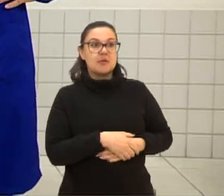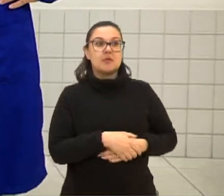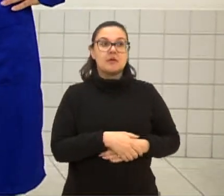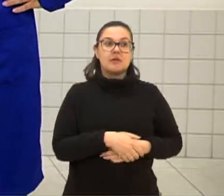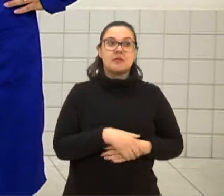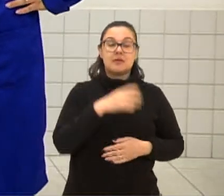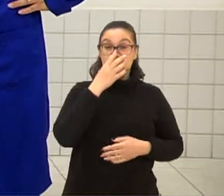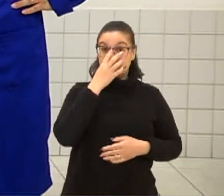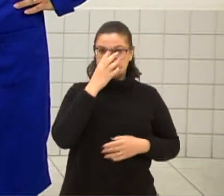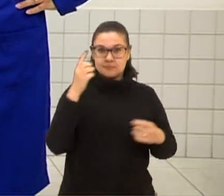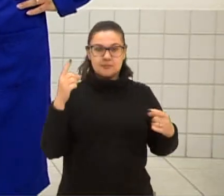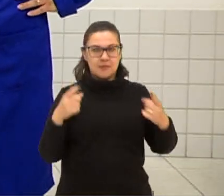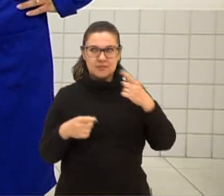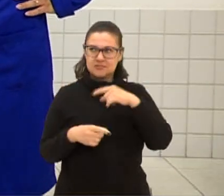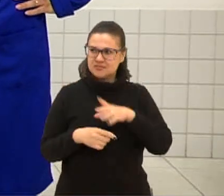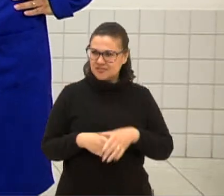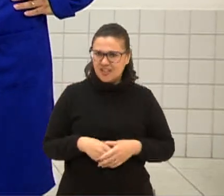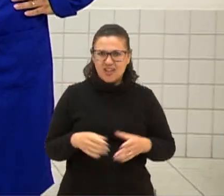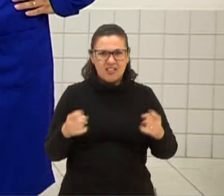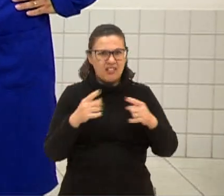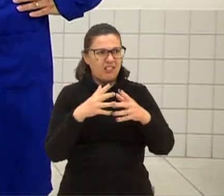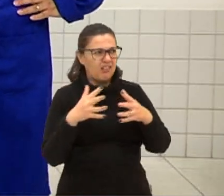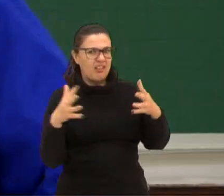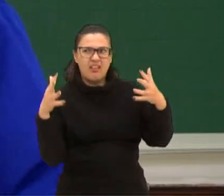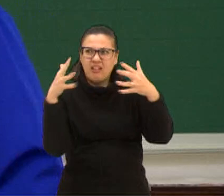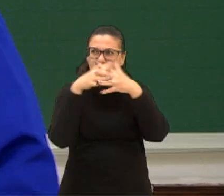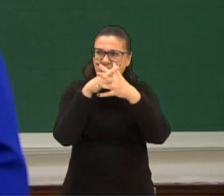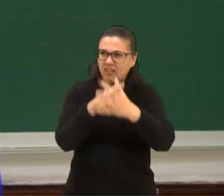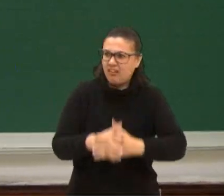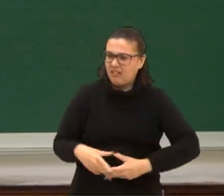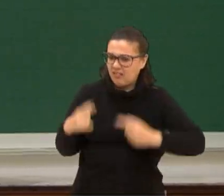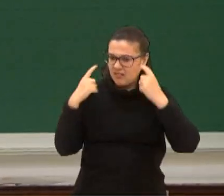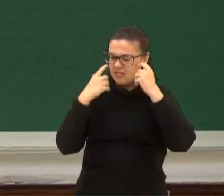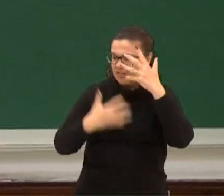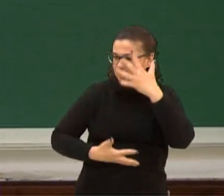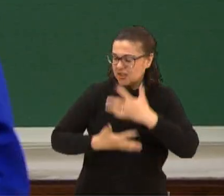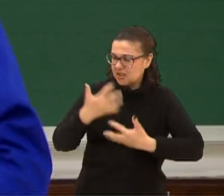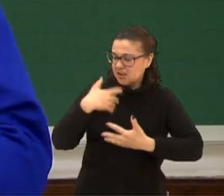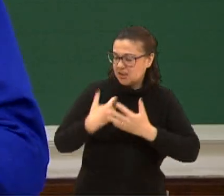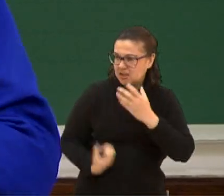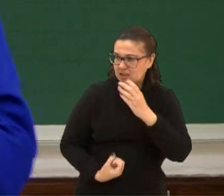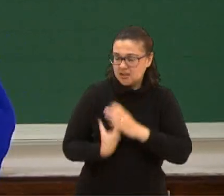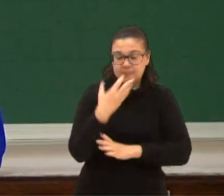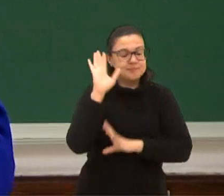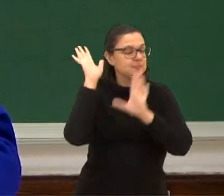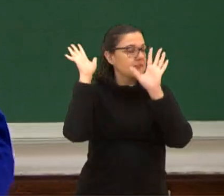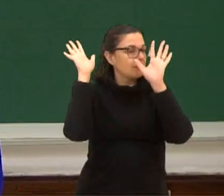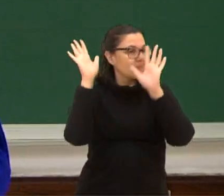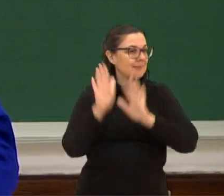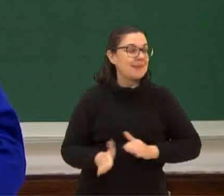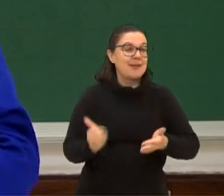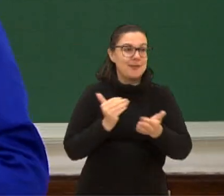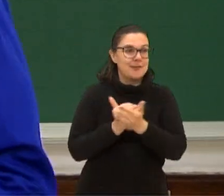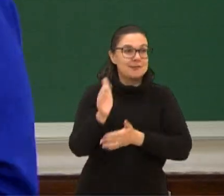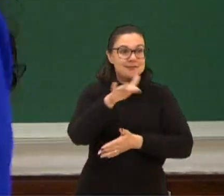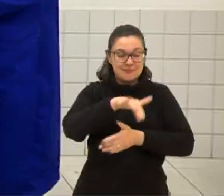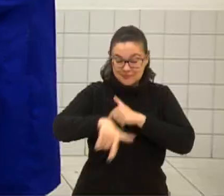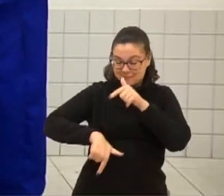Gente, que contra-regra, né, desajeitado que eu arrumei. Tudo bem, né? Ele tá novo na área,